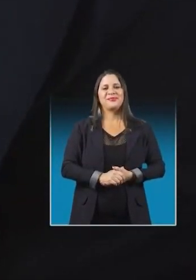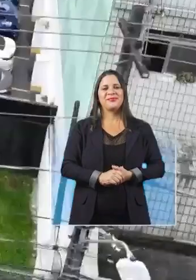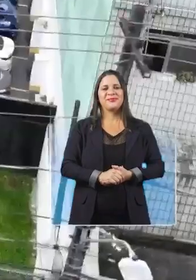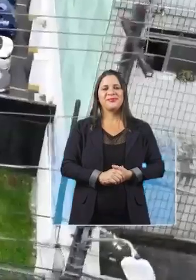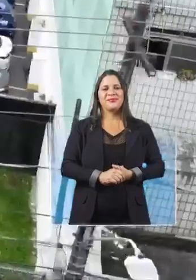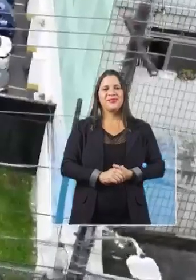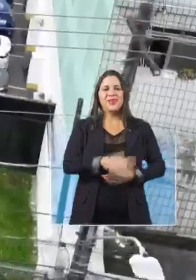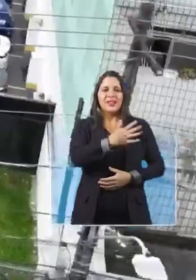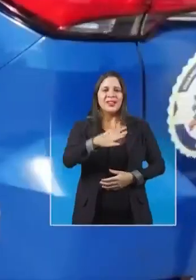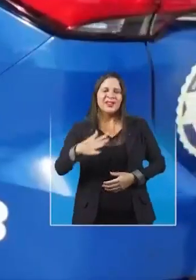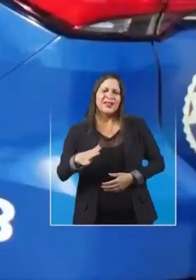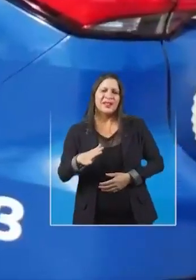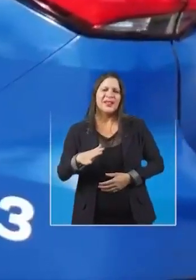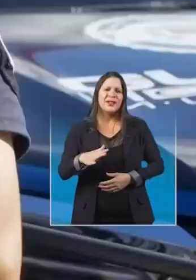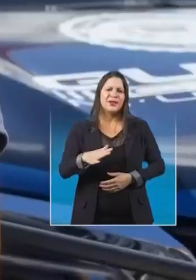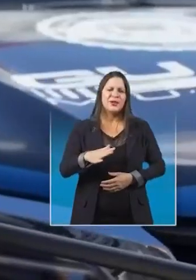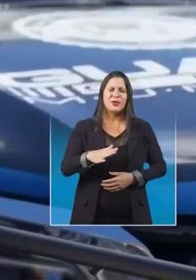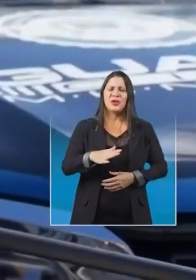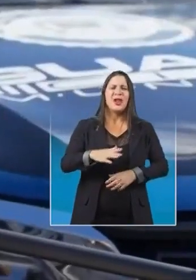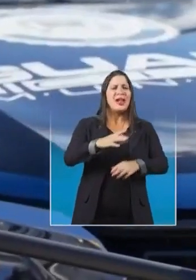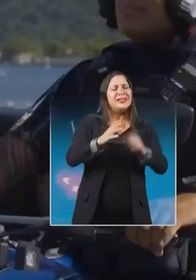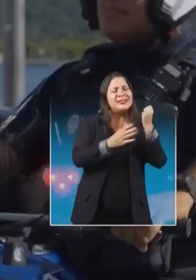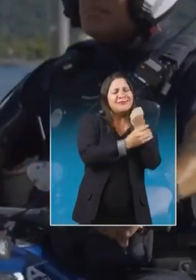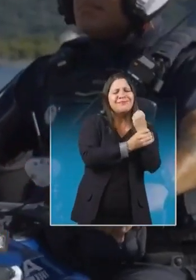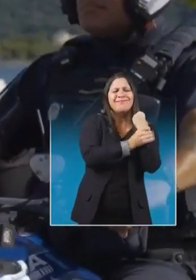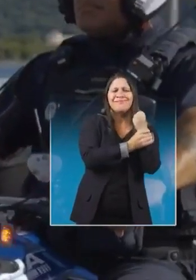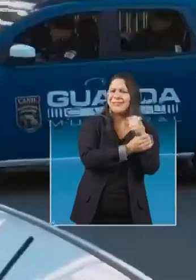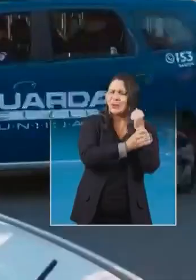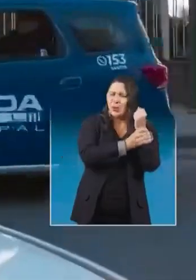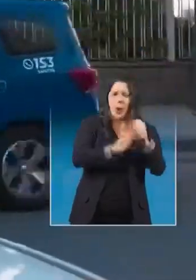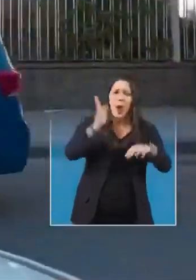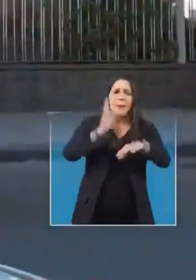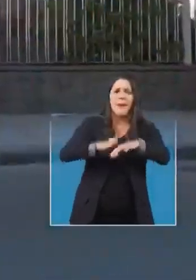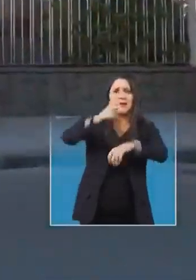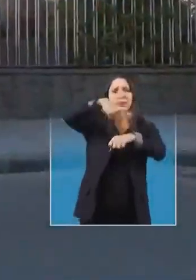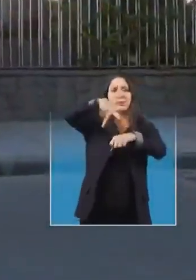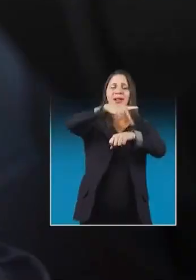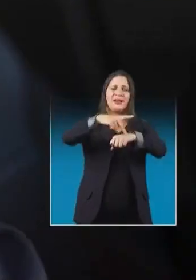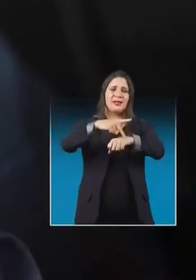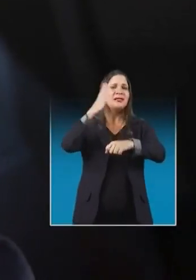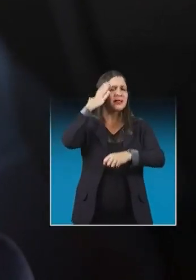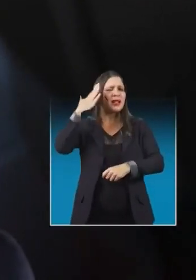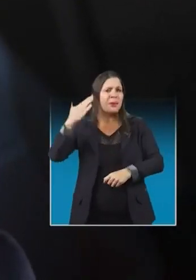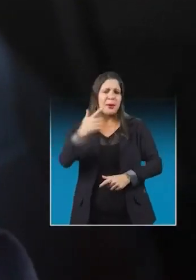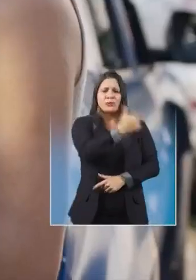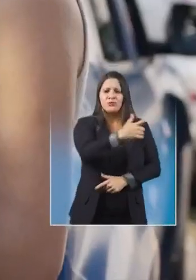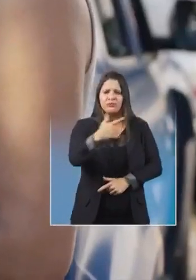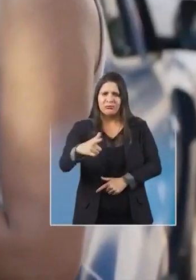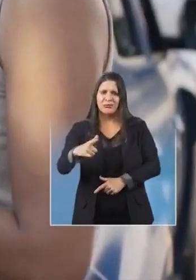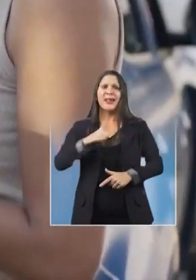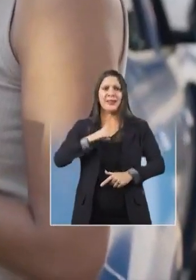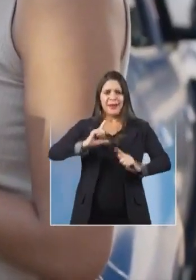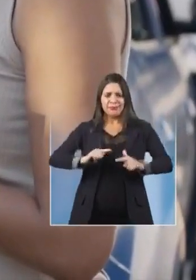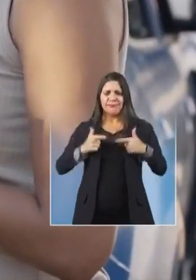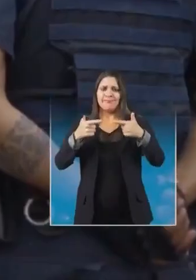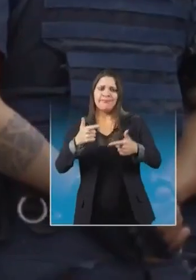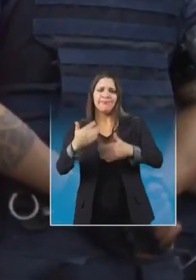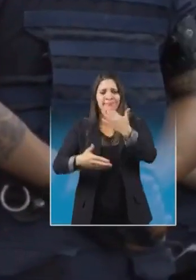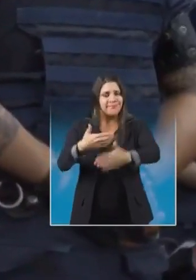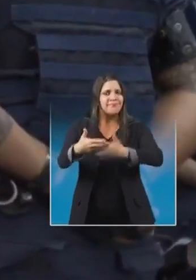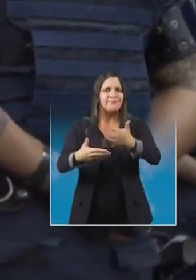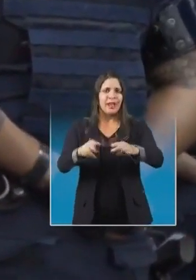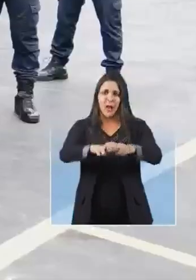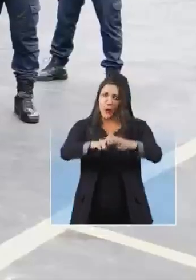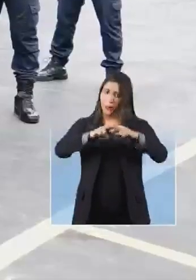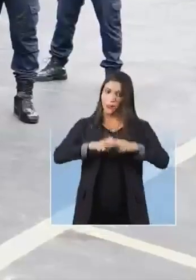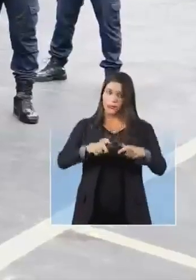Apesar de Santos ser considerada uma das cidades mais seguras, sabemos que, como outras cidades no mundo, ainda temos desafios pela frente. Por